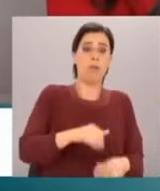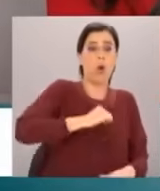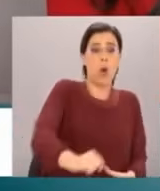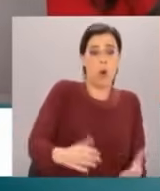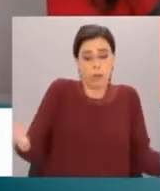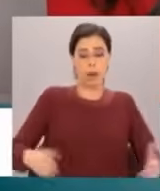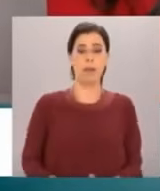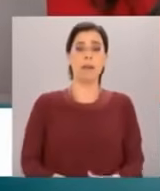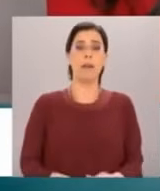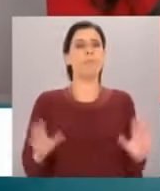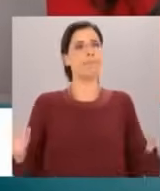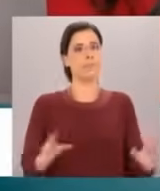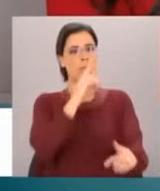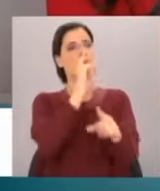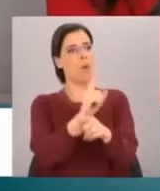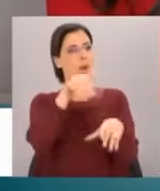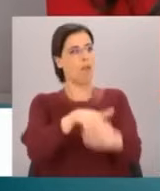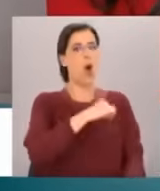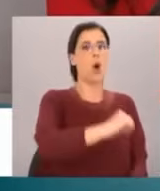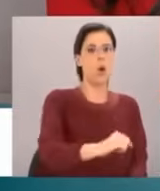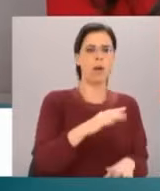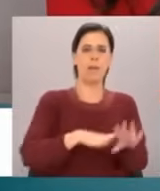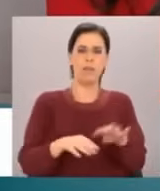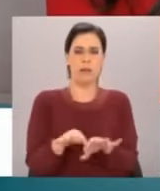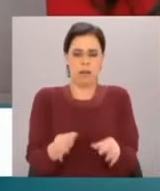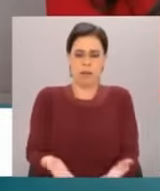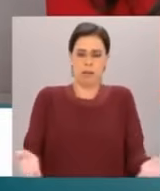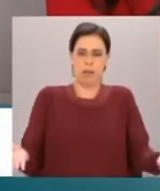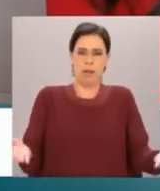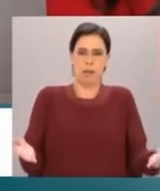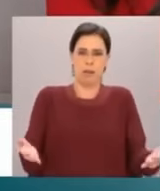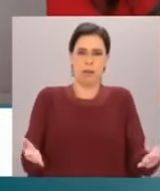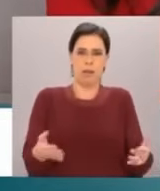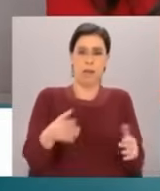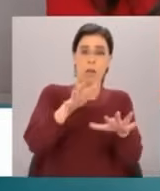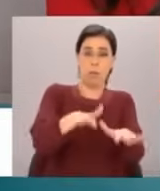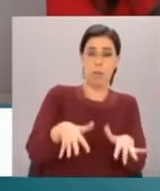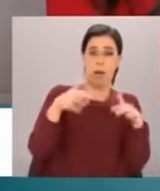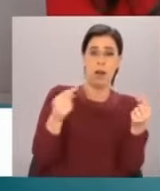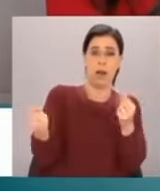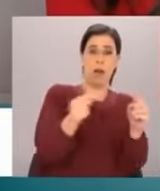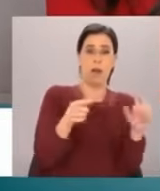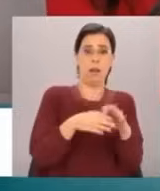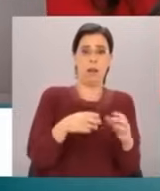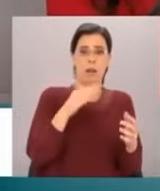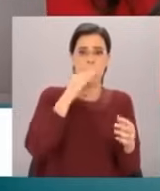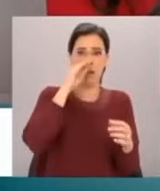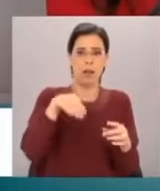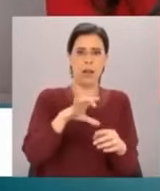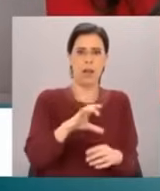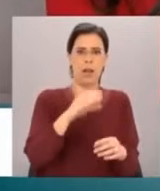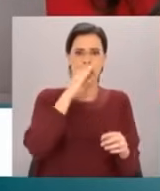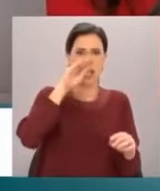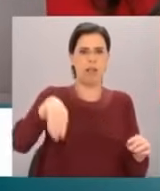voltou com triste e depois quer dizer ao mesmo tempo que volta contraste faz coisas como esta que é por o Parlamento a discutir sobre elefantes no Camboja